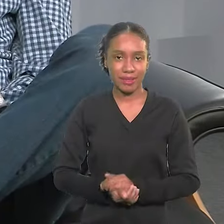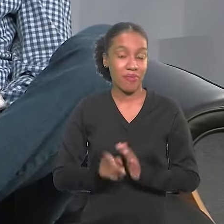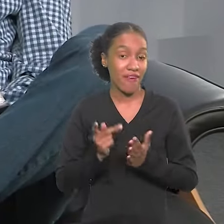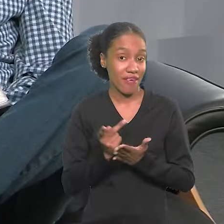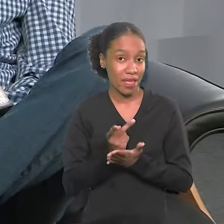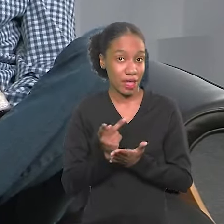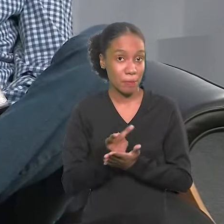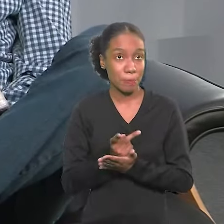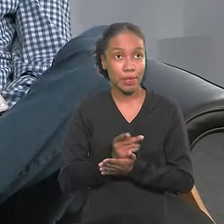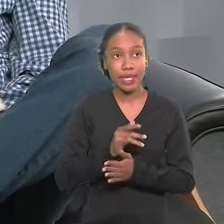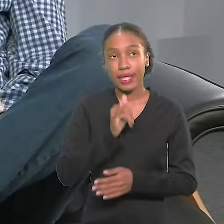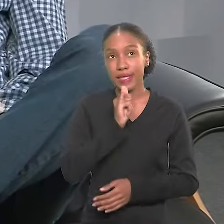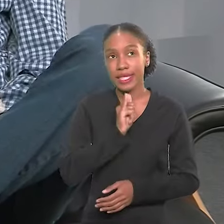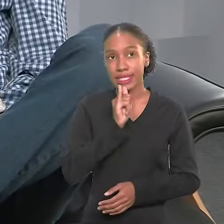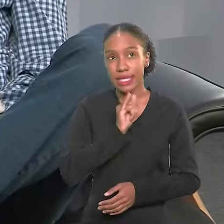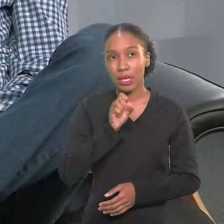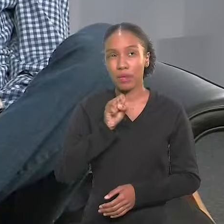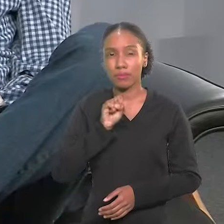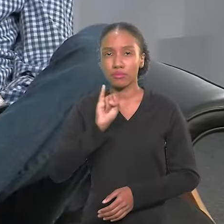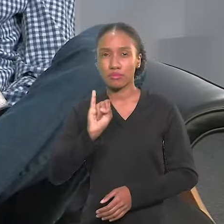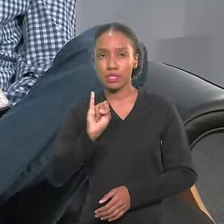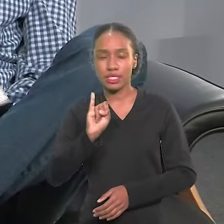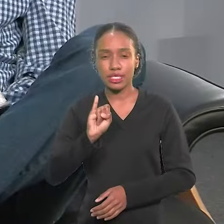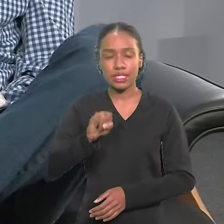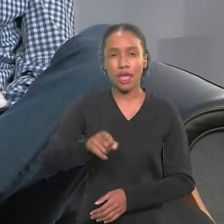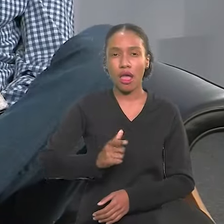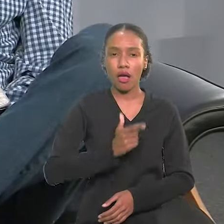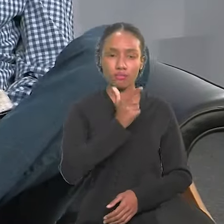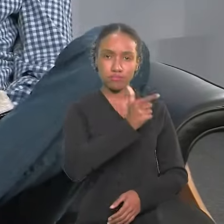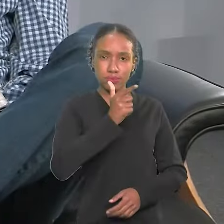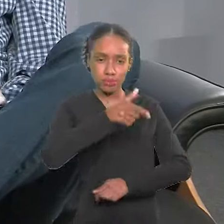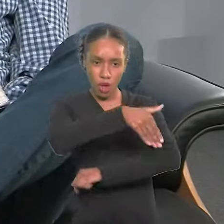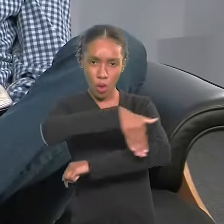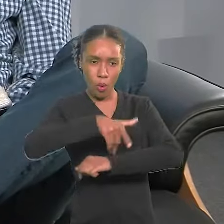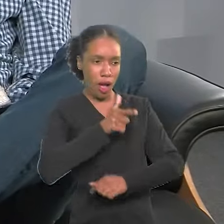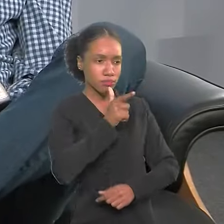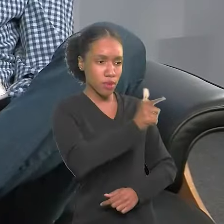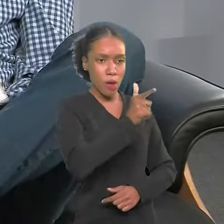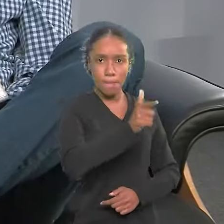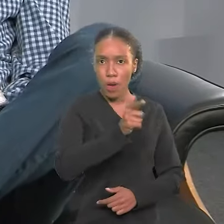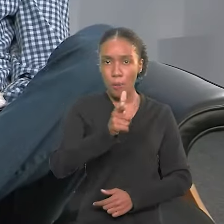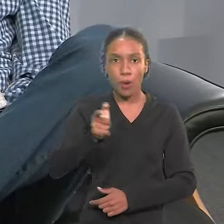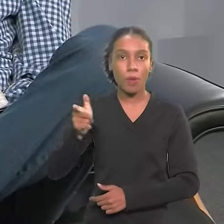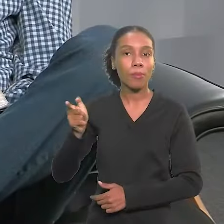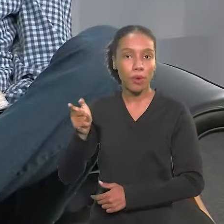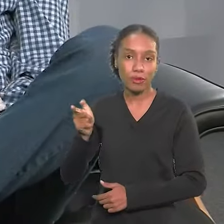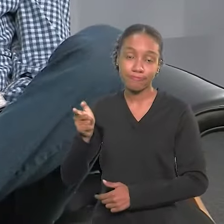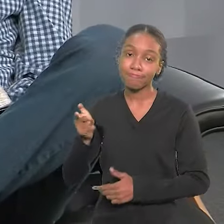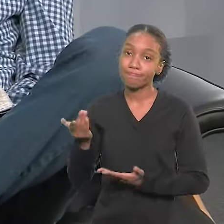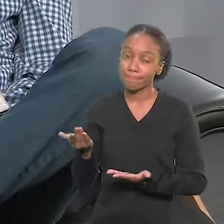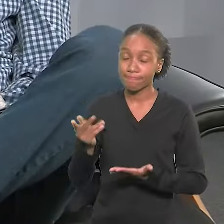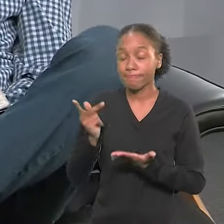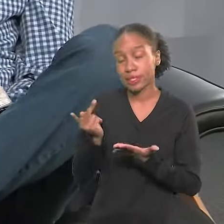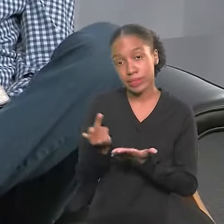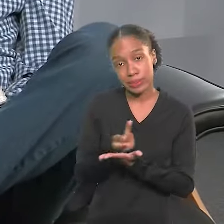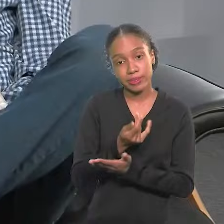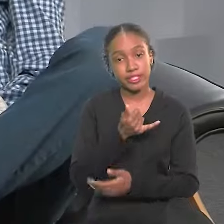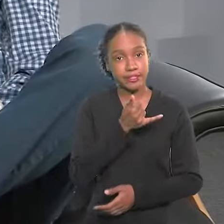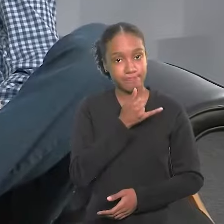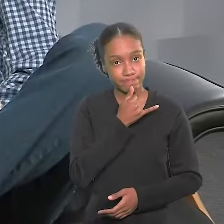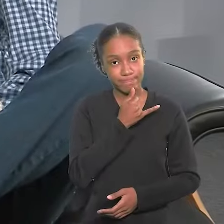então eu resolvi pegar um revólver e sai pela rua matando pessoas tudo bem infelizmente